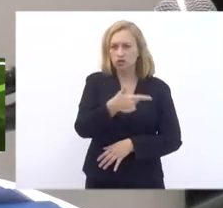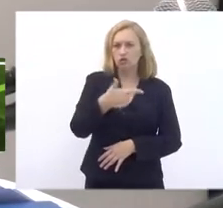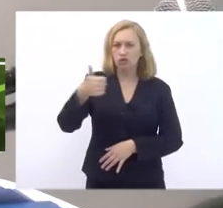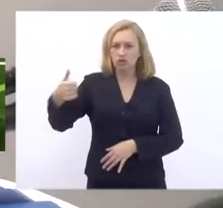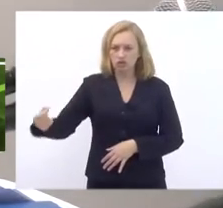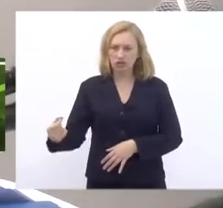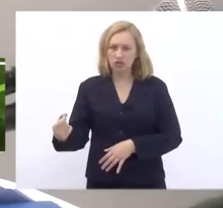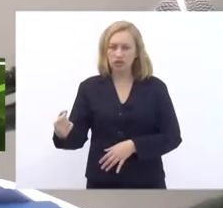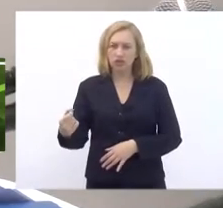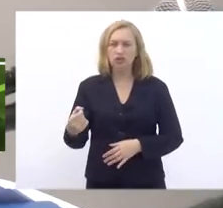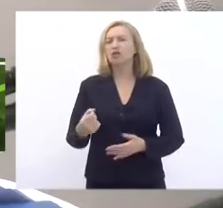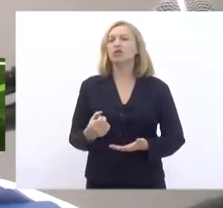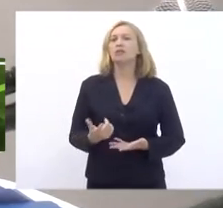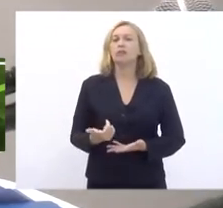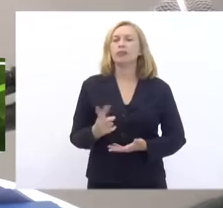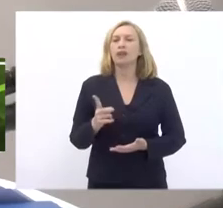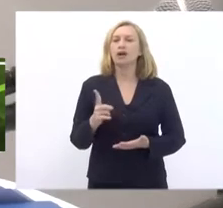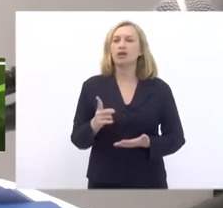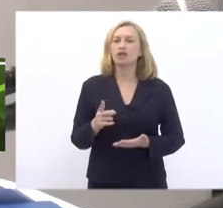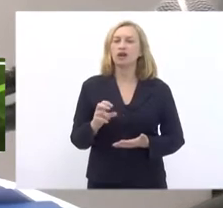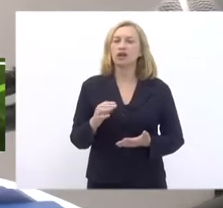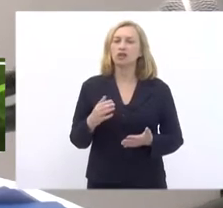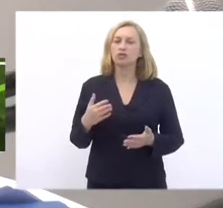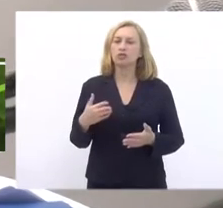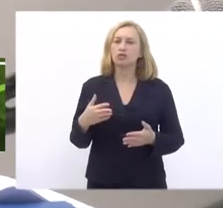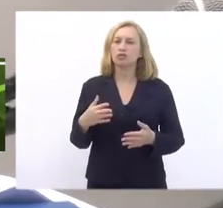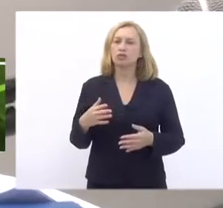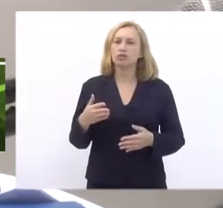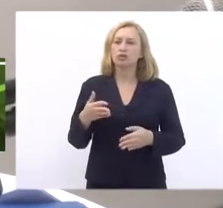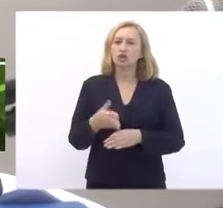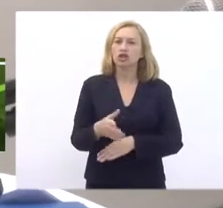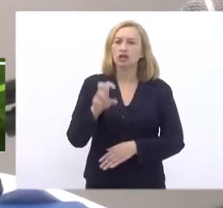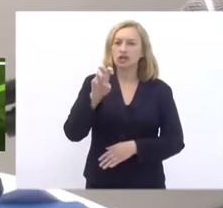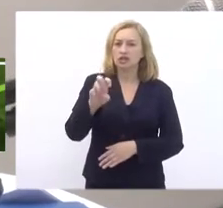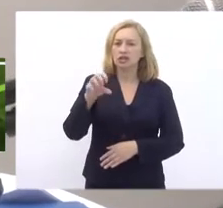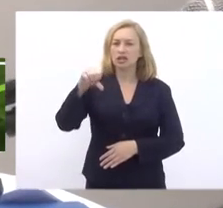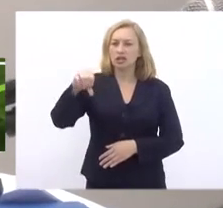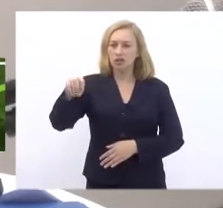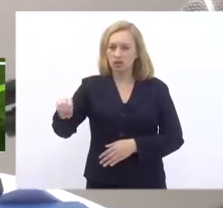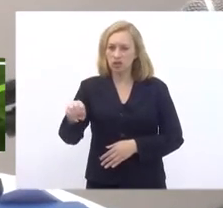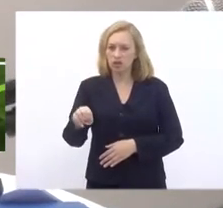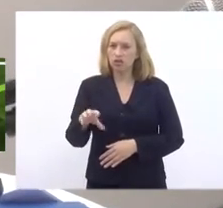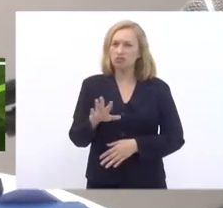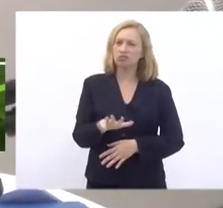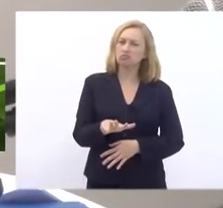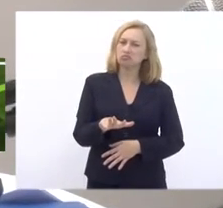aditivo celebra esse acordo para que ela não vá a R$ 5,90, fique em R$ 5,00. Né? Inclusive, isso